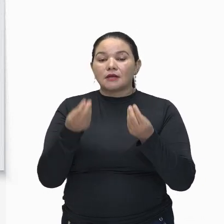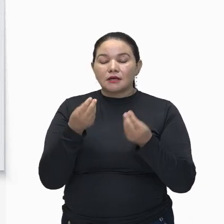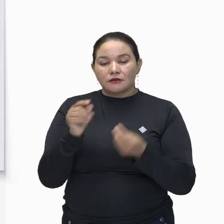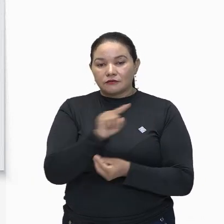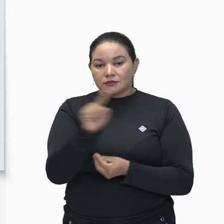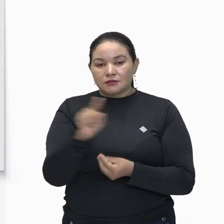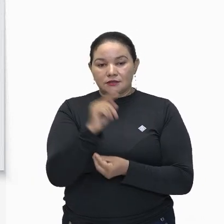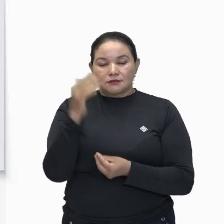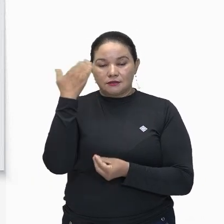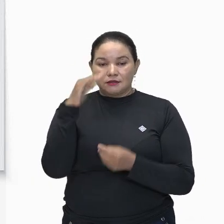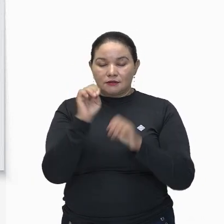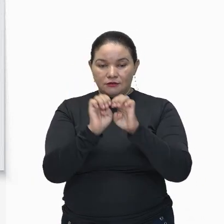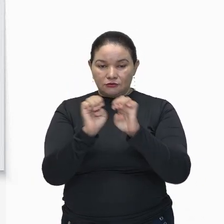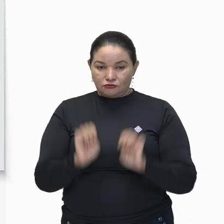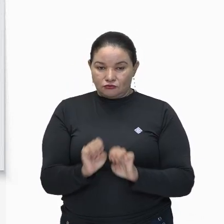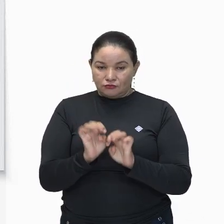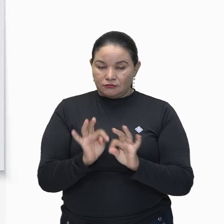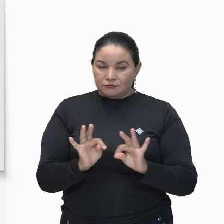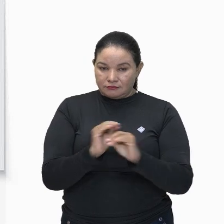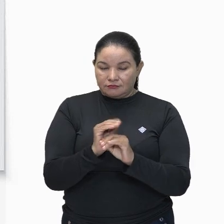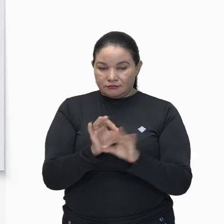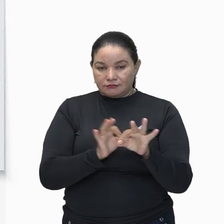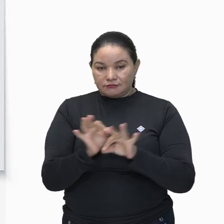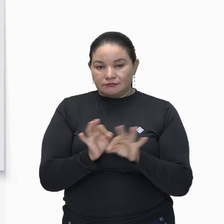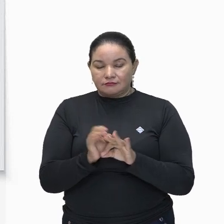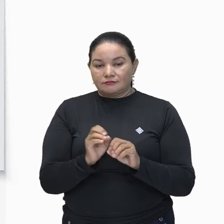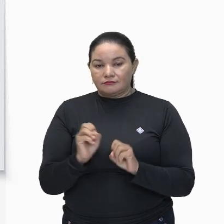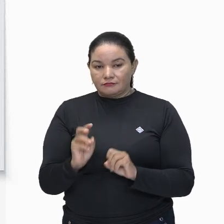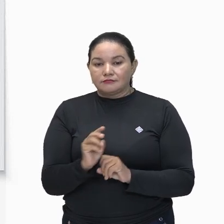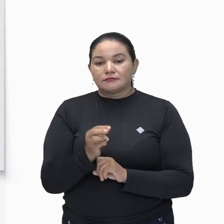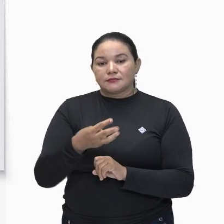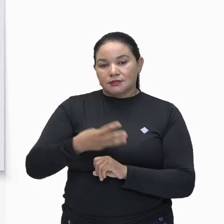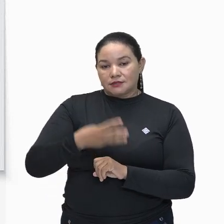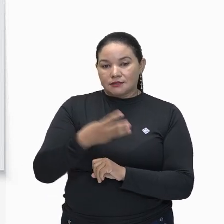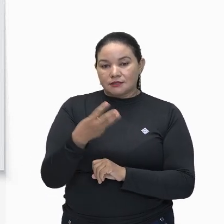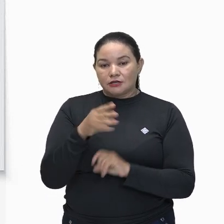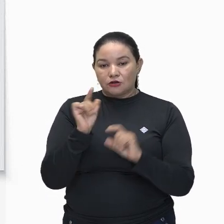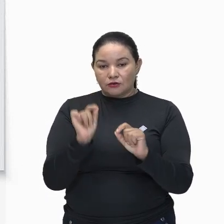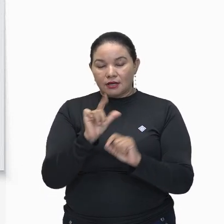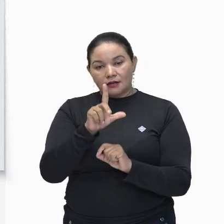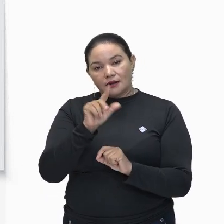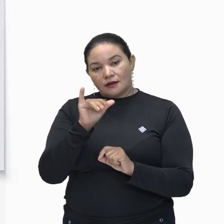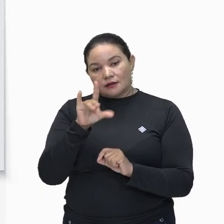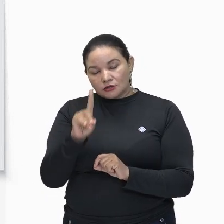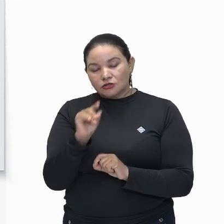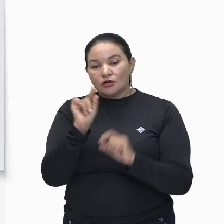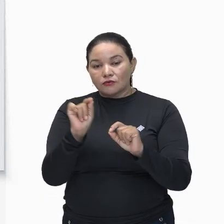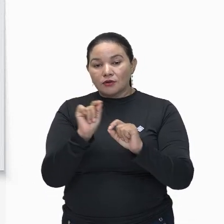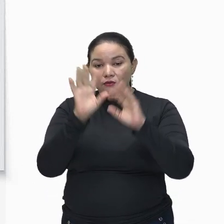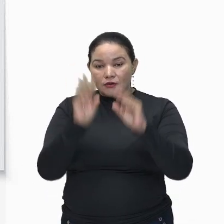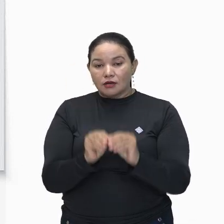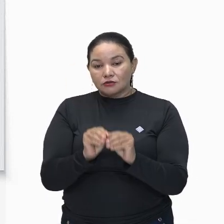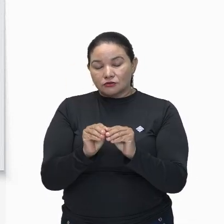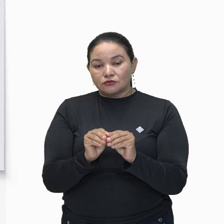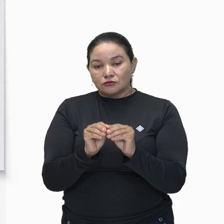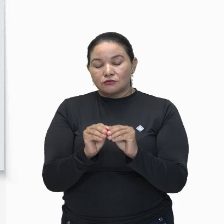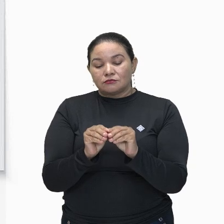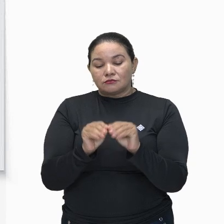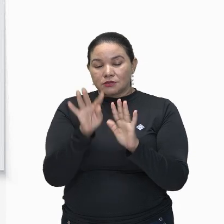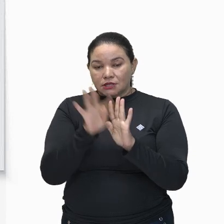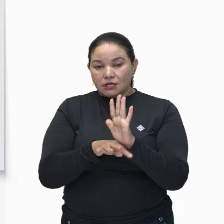dá essa estrutura. Terceira informação que nós trouxemos é o lead, né, que é basicamente um resumo do